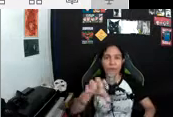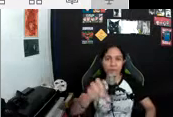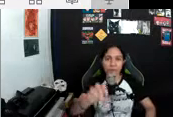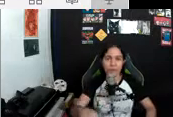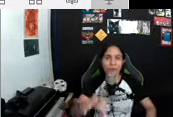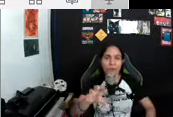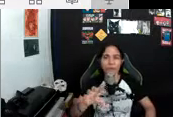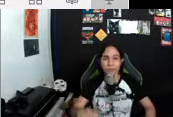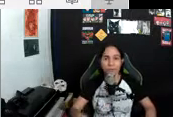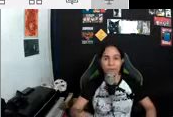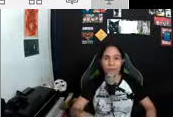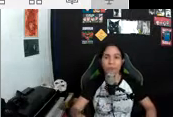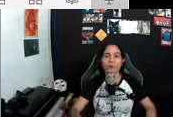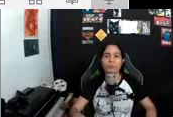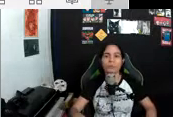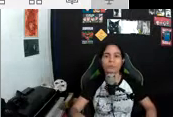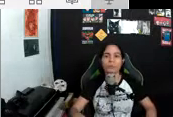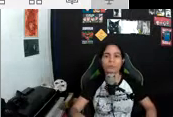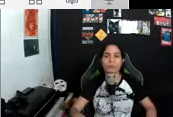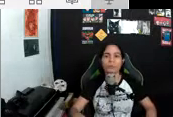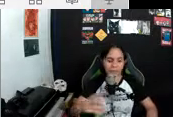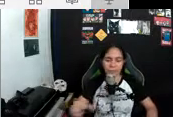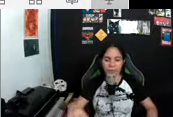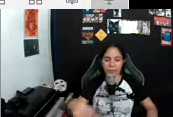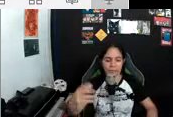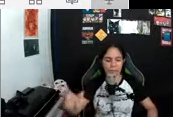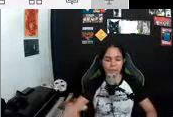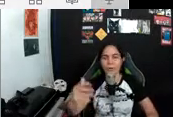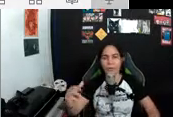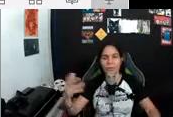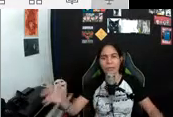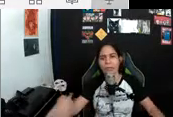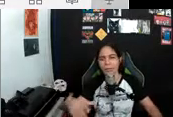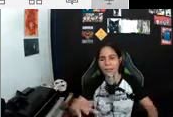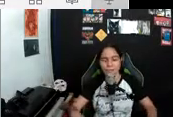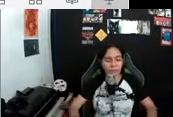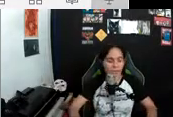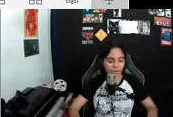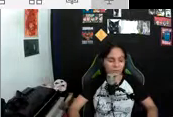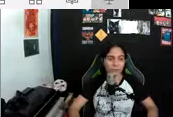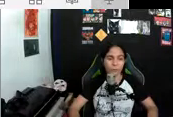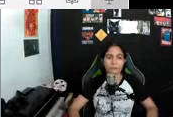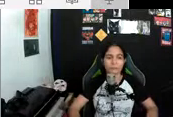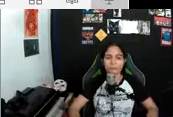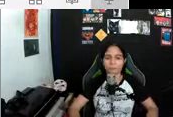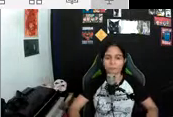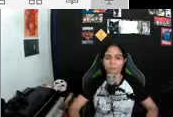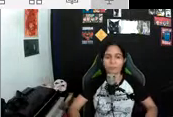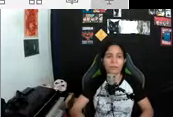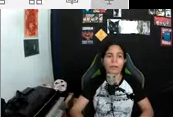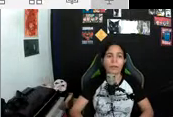você está vinculado profissionalmente naquela empresa, né, hospital, clínica, seja lá onde for.